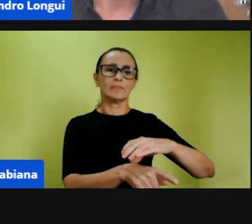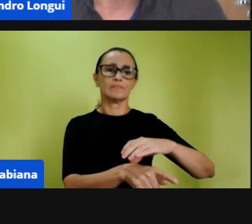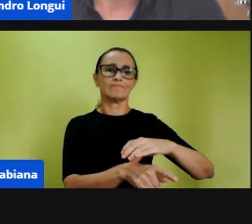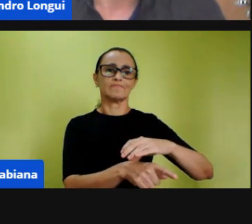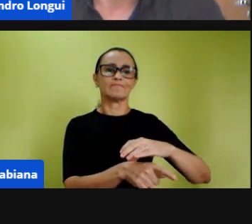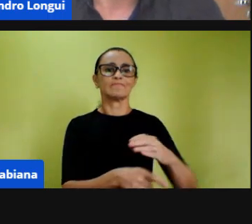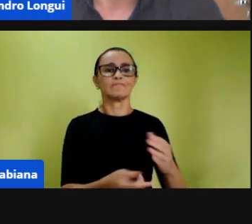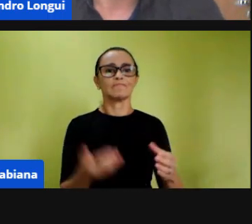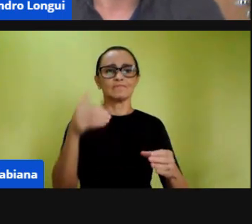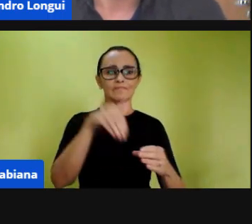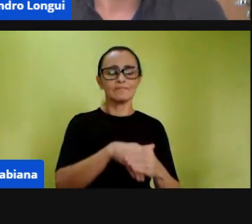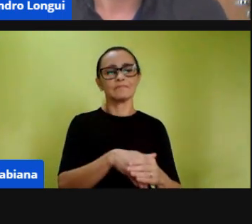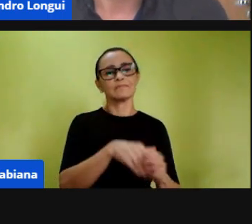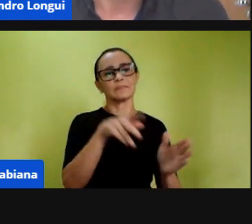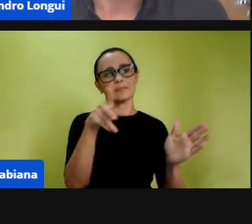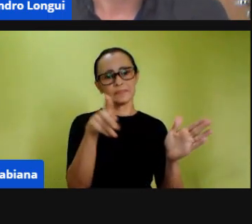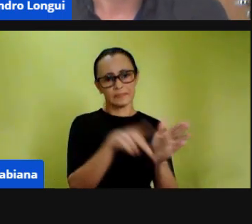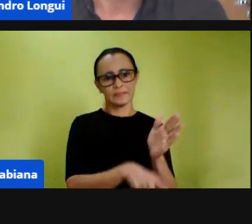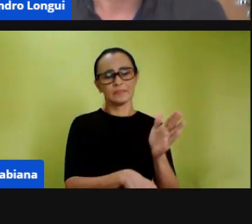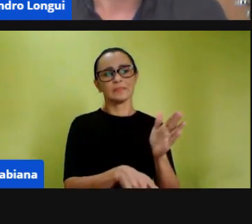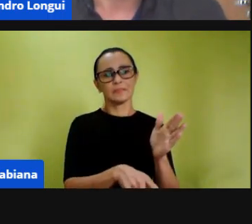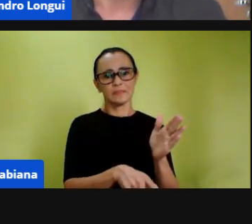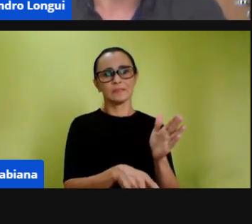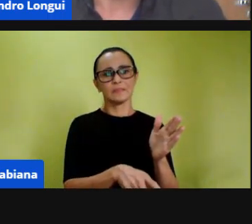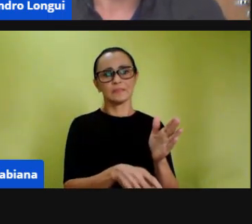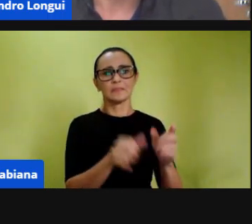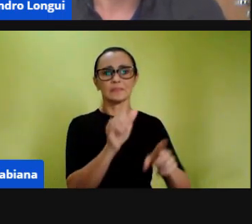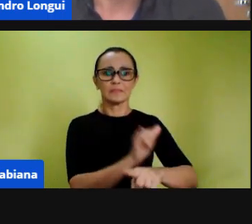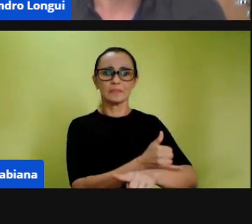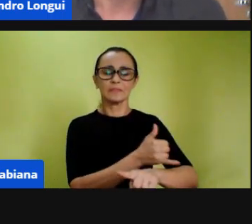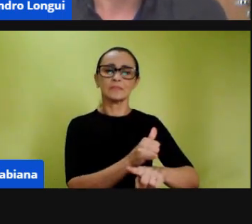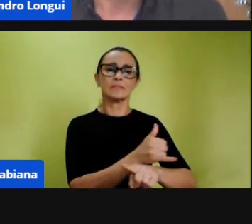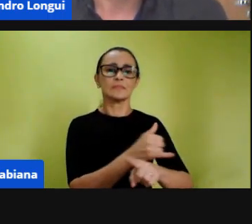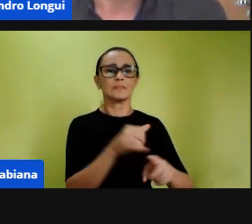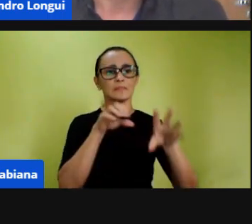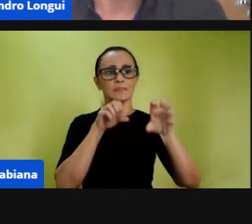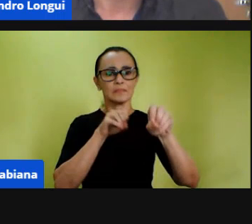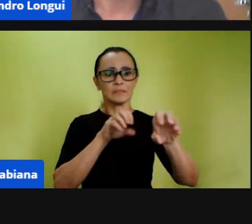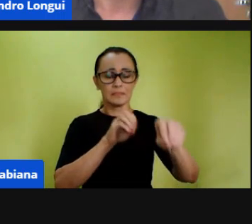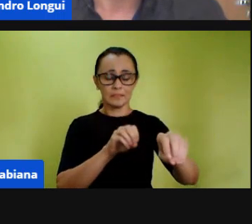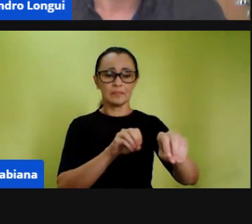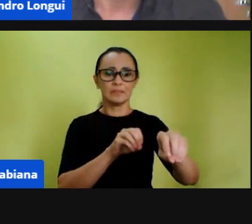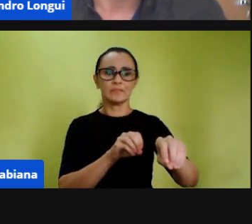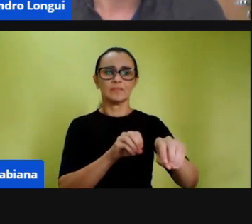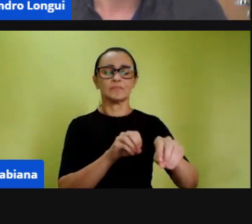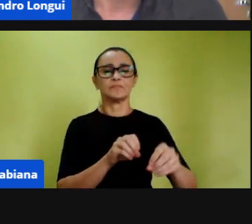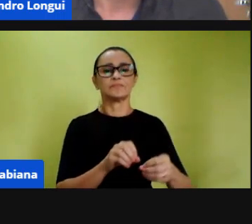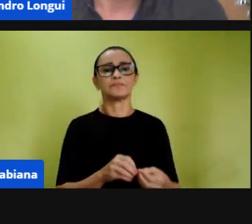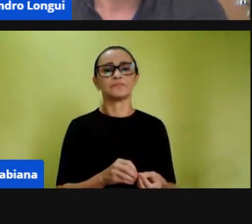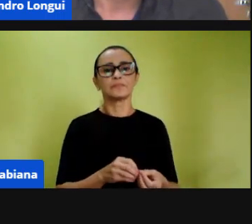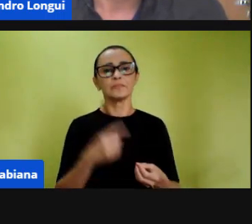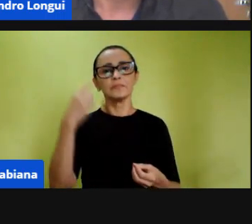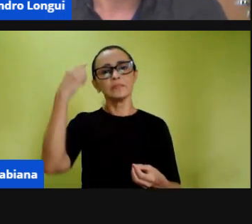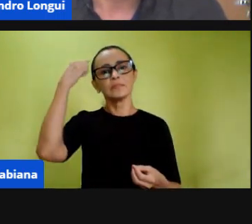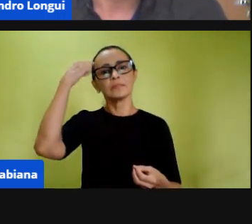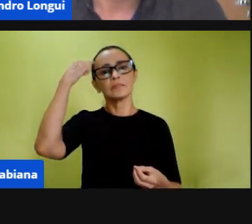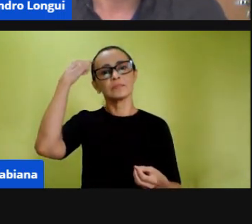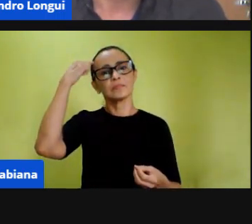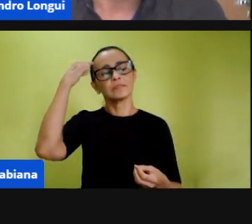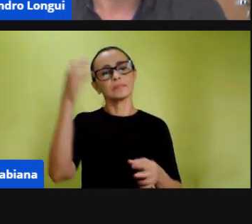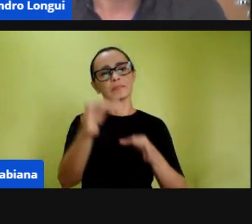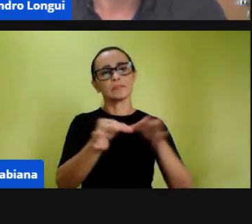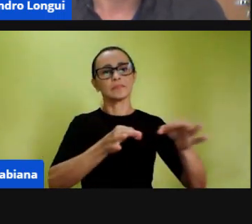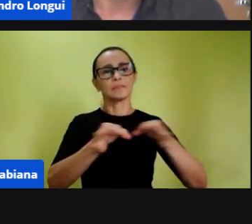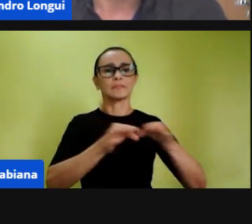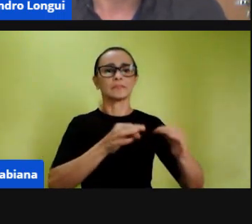realmente parte dessa estratégia de ensino do começo ao fim. Eu penso que a organização das aulas, em